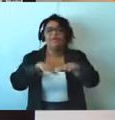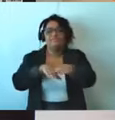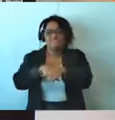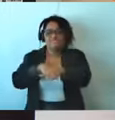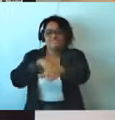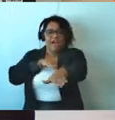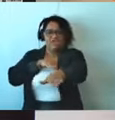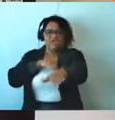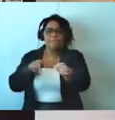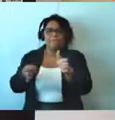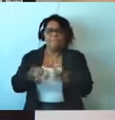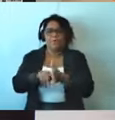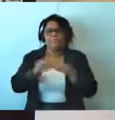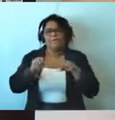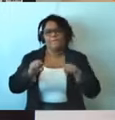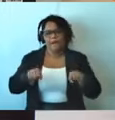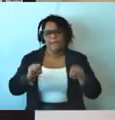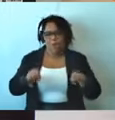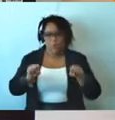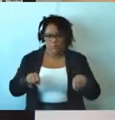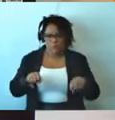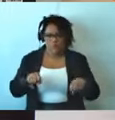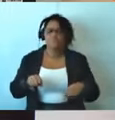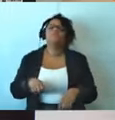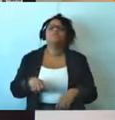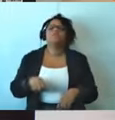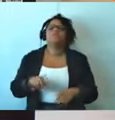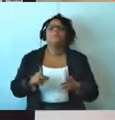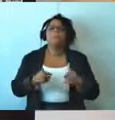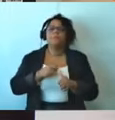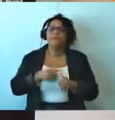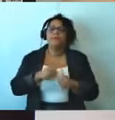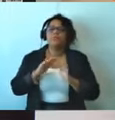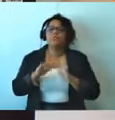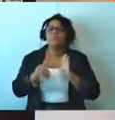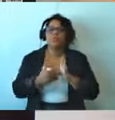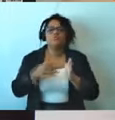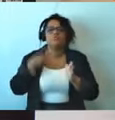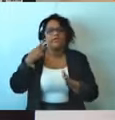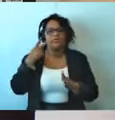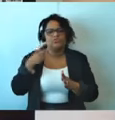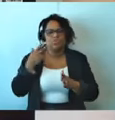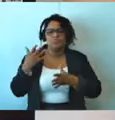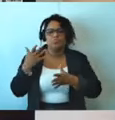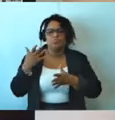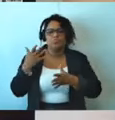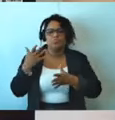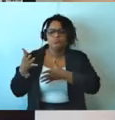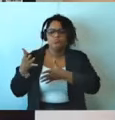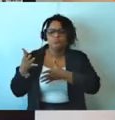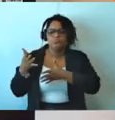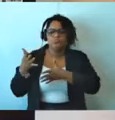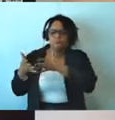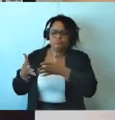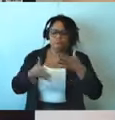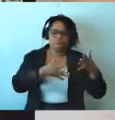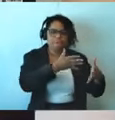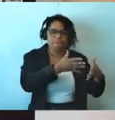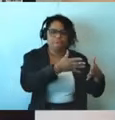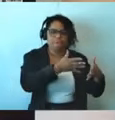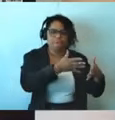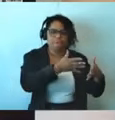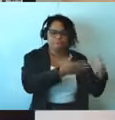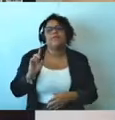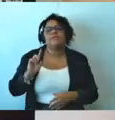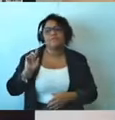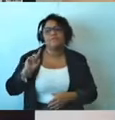eu vou primeiramente aqui abrir a palavra para todos os vereadores participantes da comissão, vereador Sargento Jadson que está aqui. Na sequência, eu vou abrir